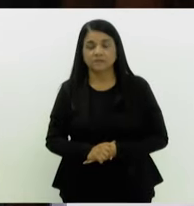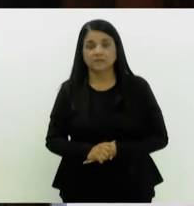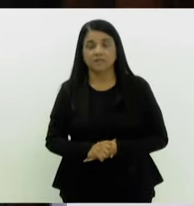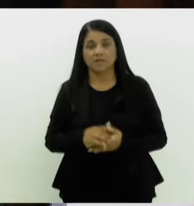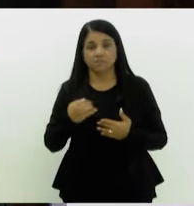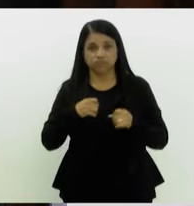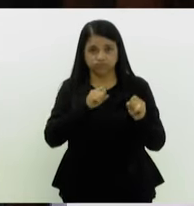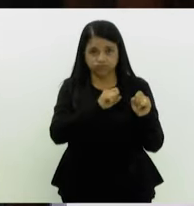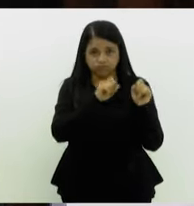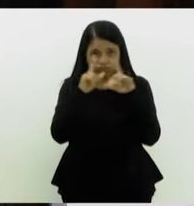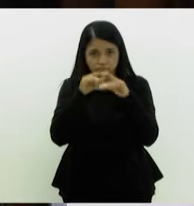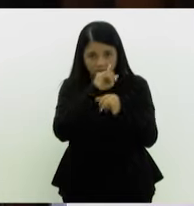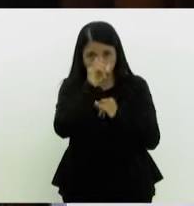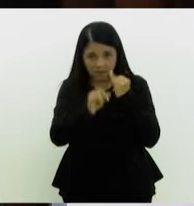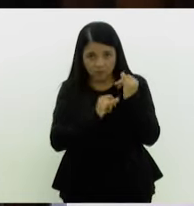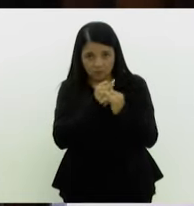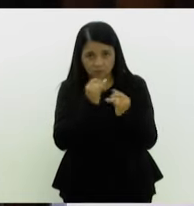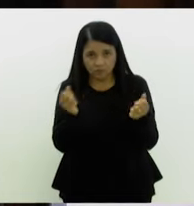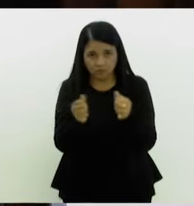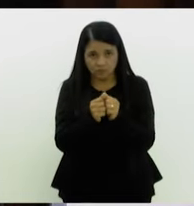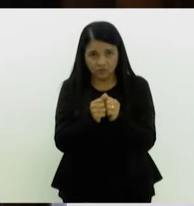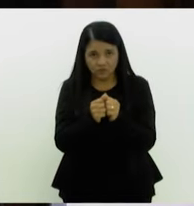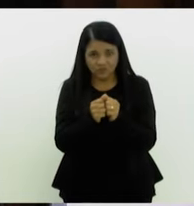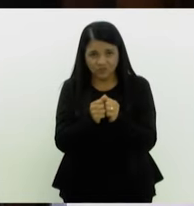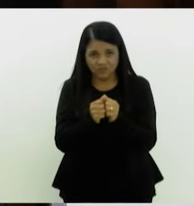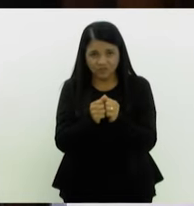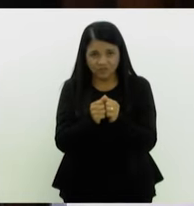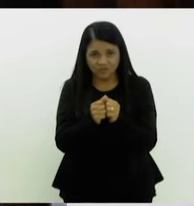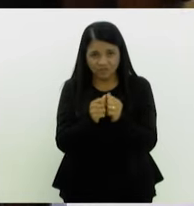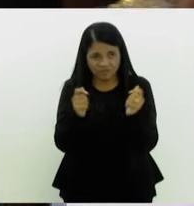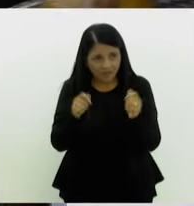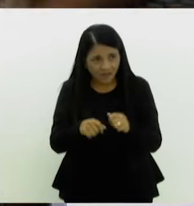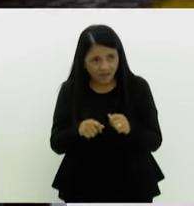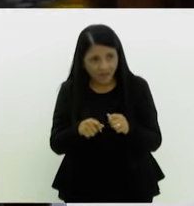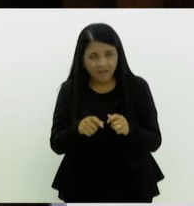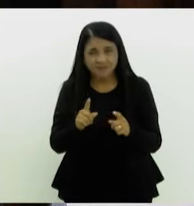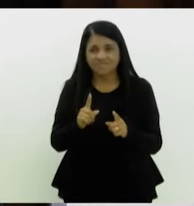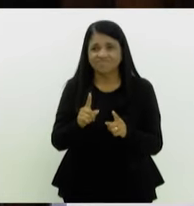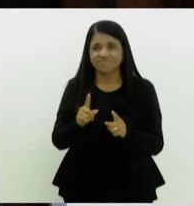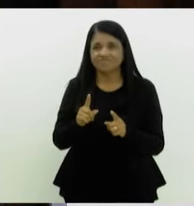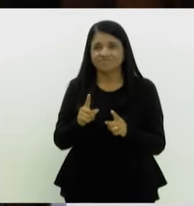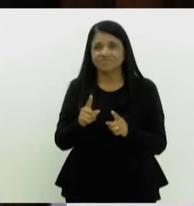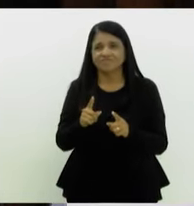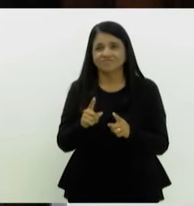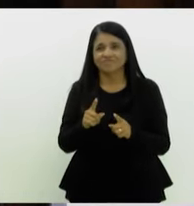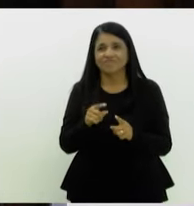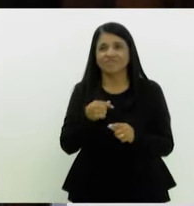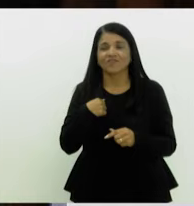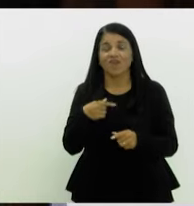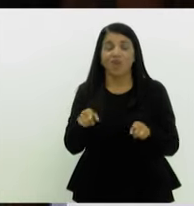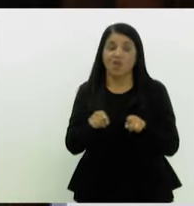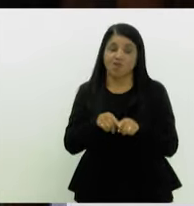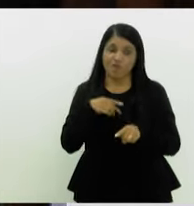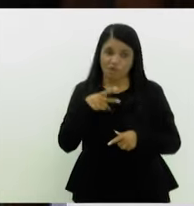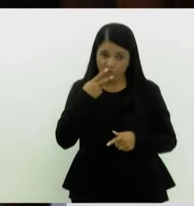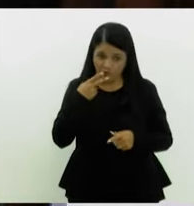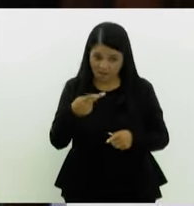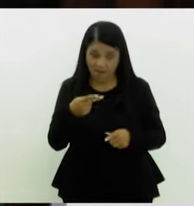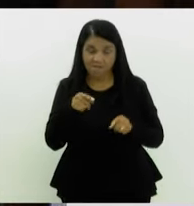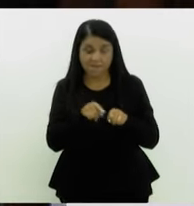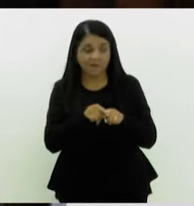Barbosa bom então já que não é ô ô ô Bené eu vou puxar Mas você pode falar também vamos